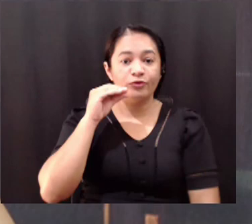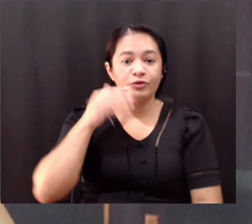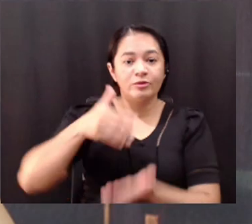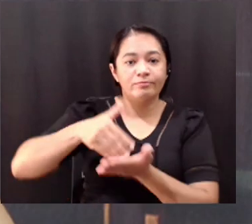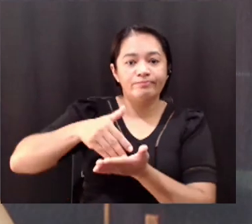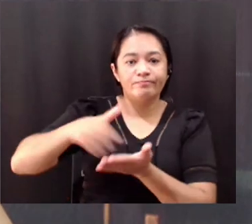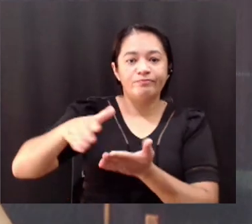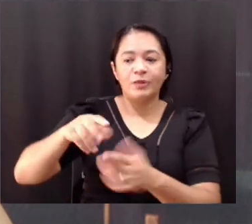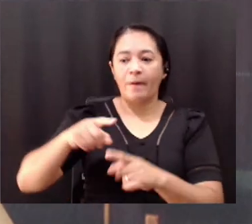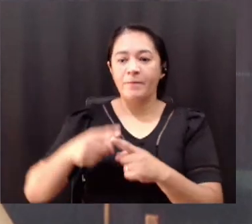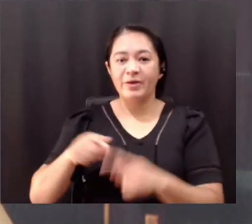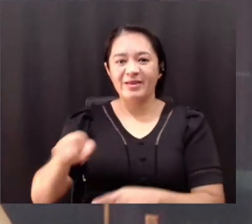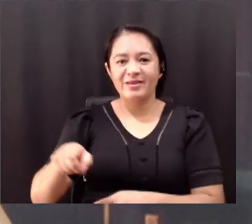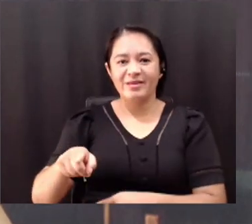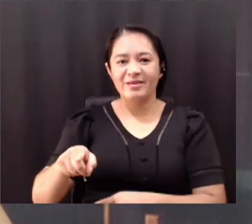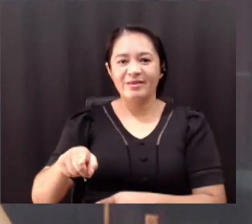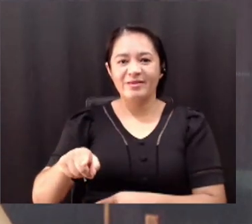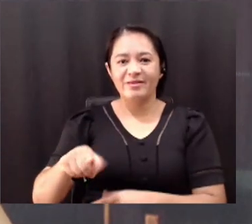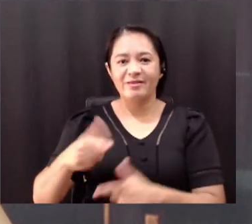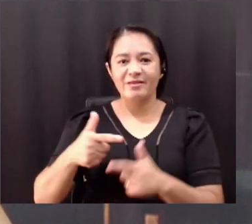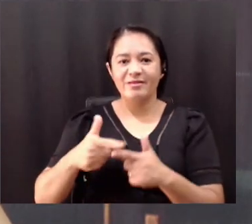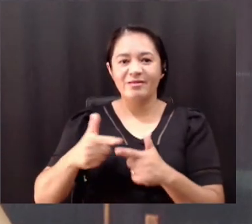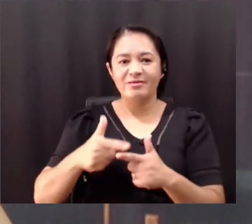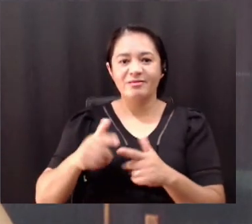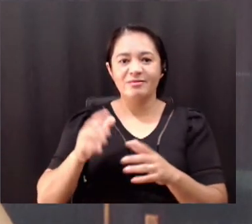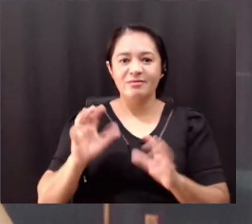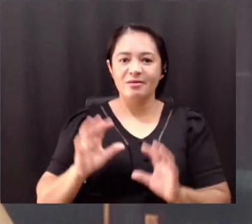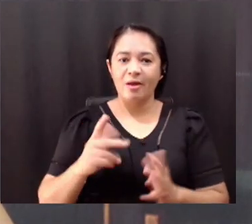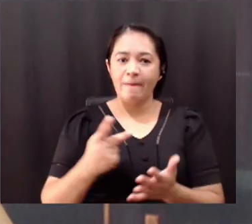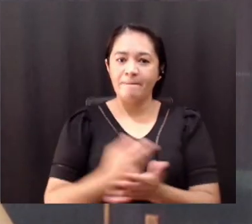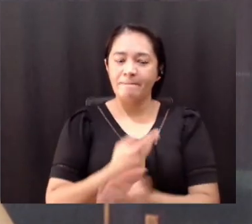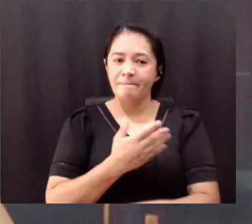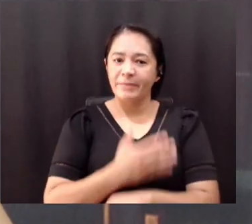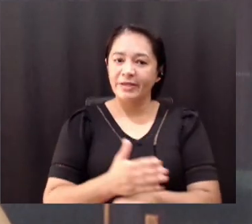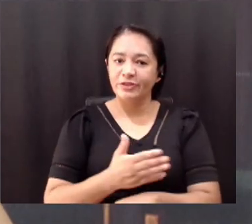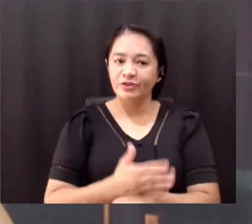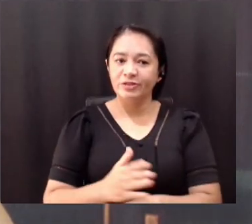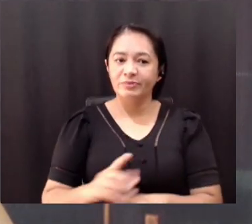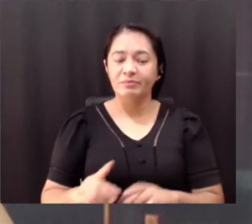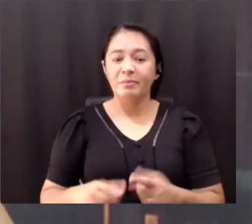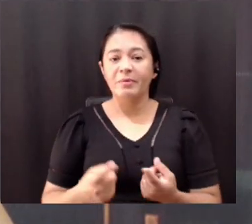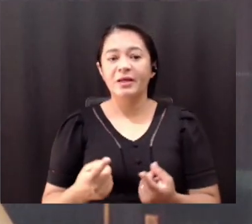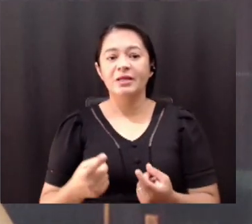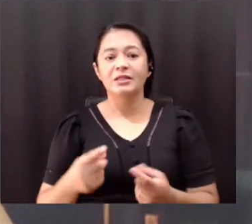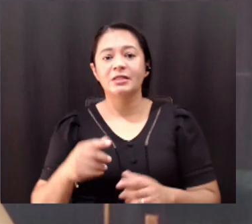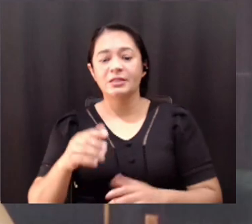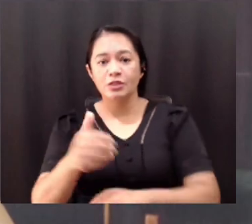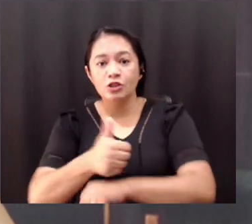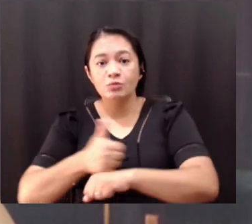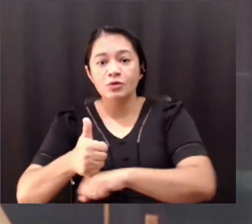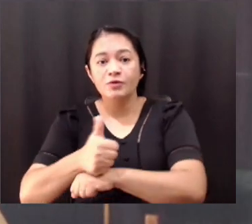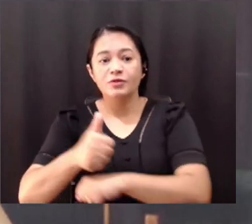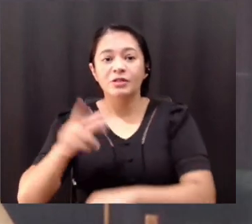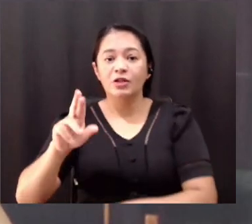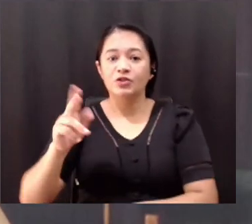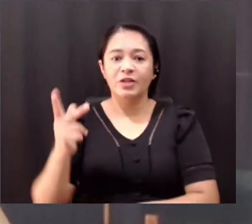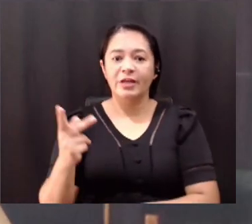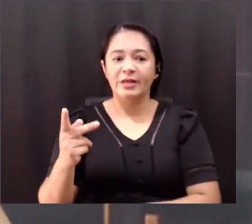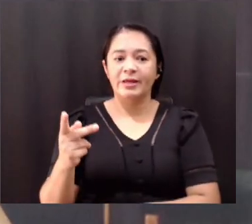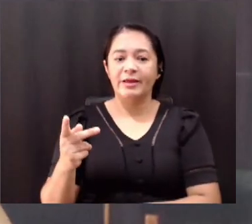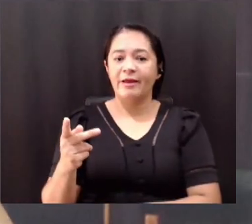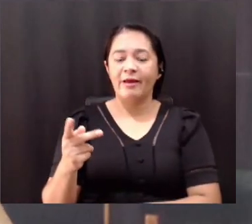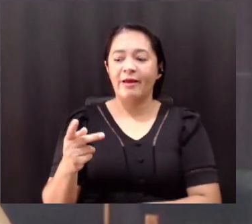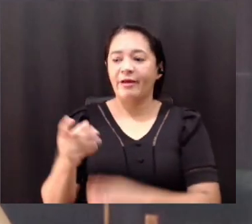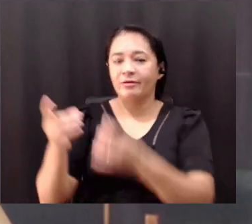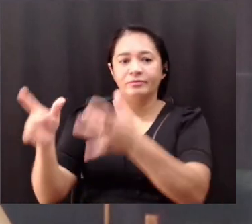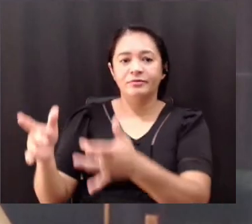que até então eles não se sentiam tão amparados pela empresa que visava realmente o lucro. Então, não, esse setor para mim está